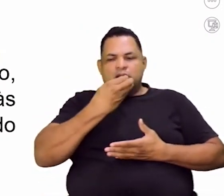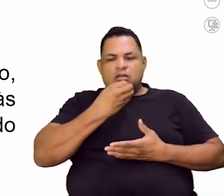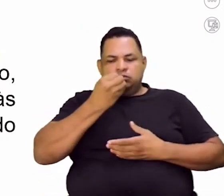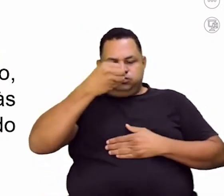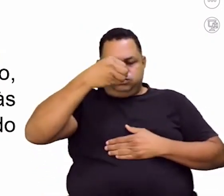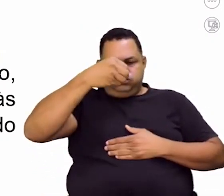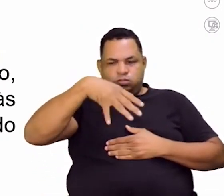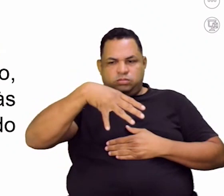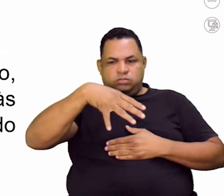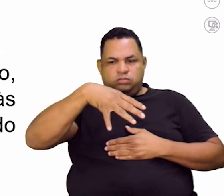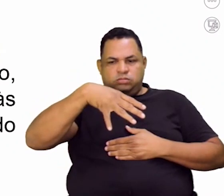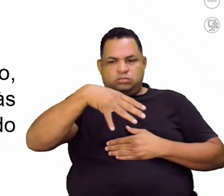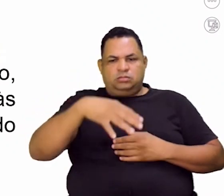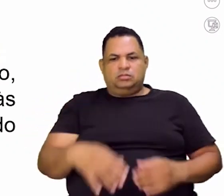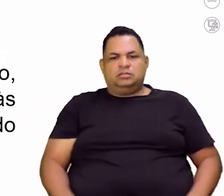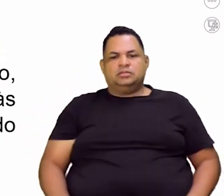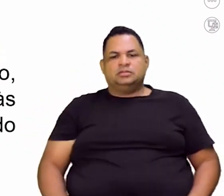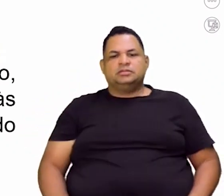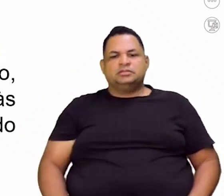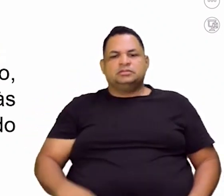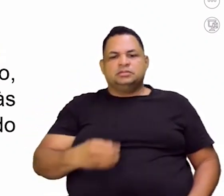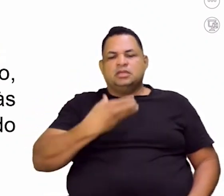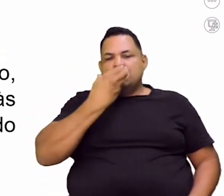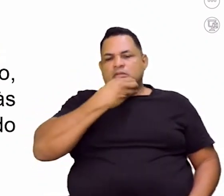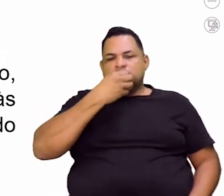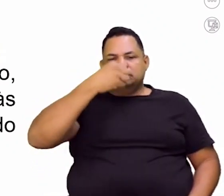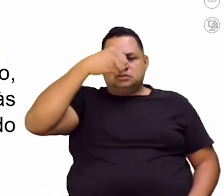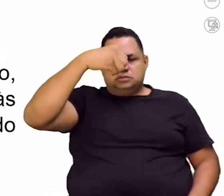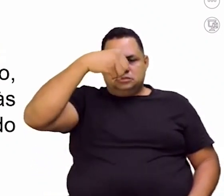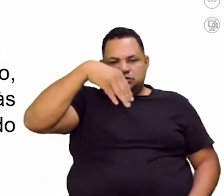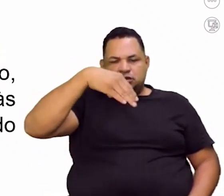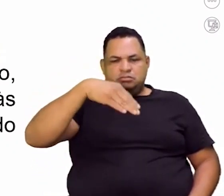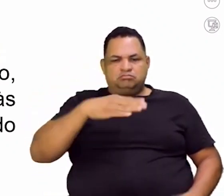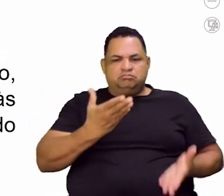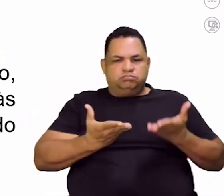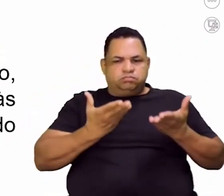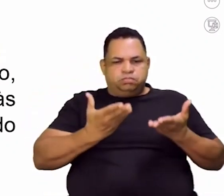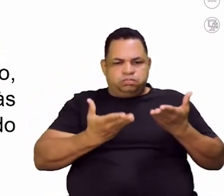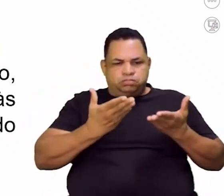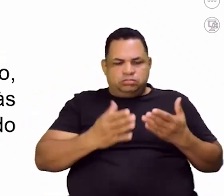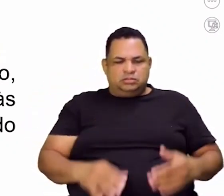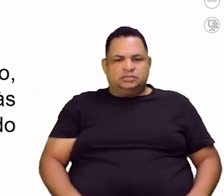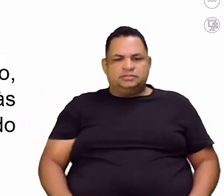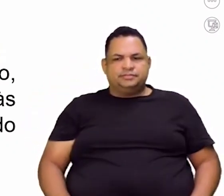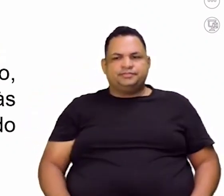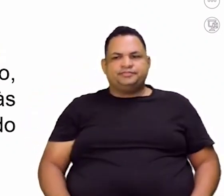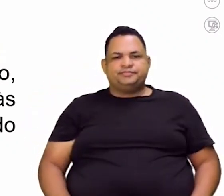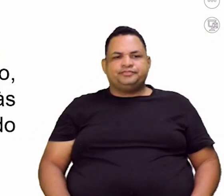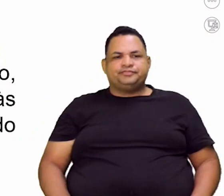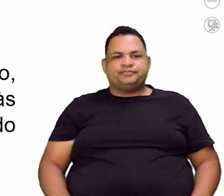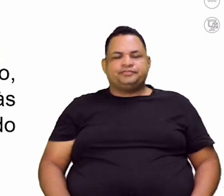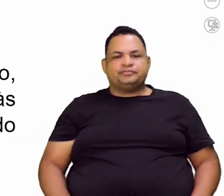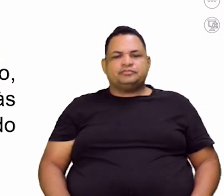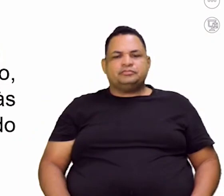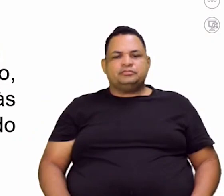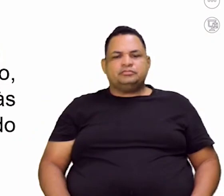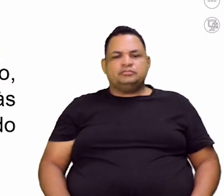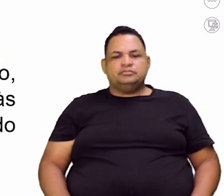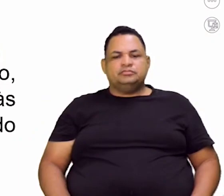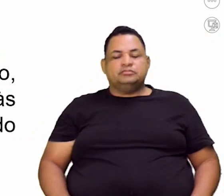supostamente coloca, né? A força da gravidade. A maçã é um corpo pesado? É. Aí, ó, no seu sítio,